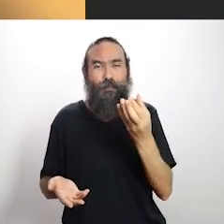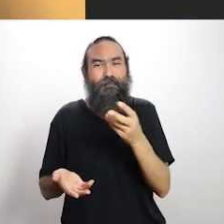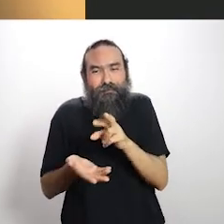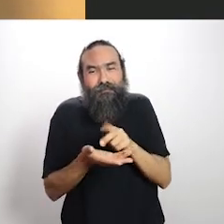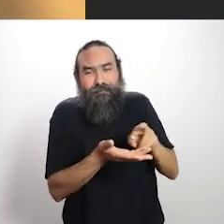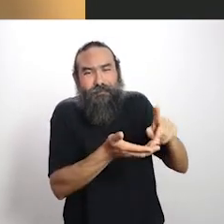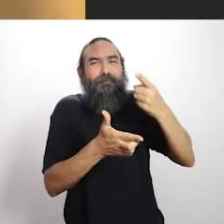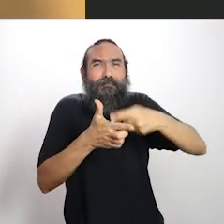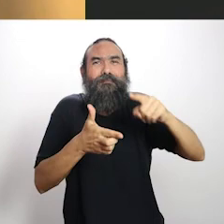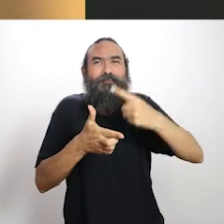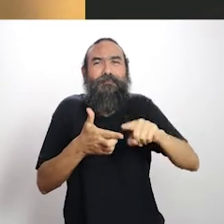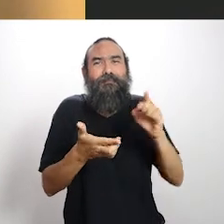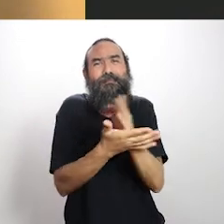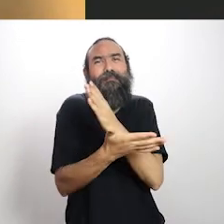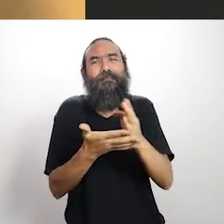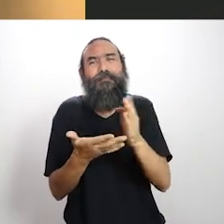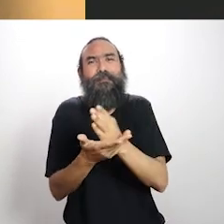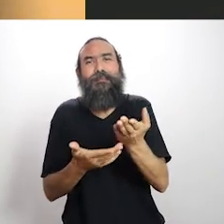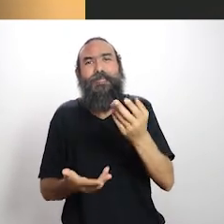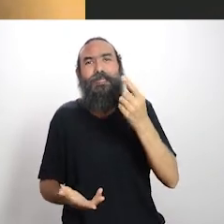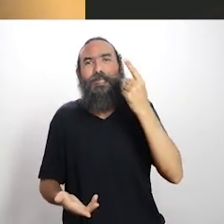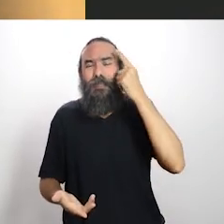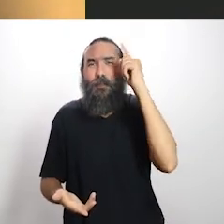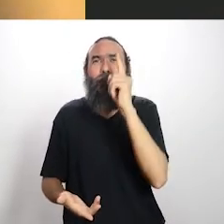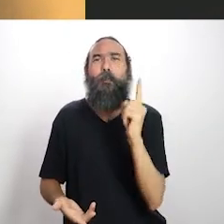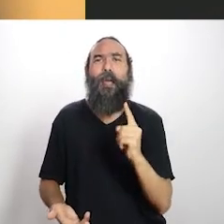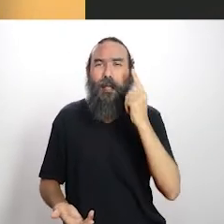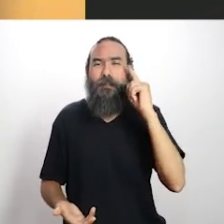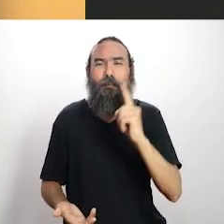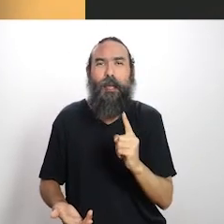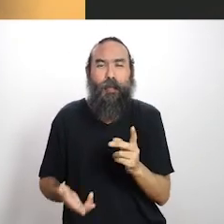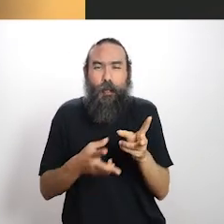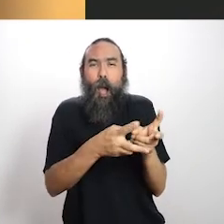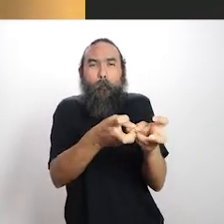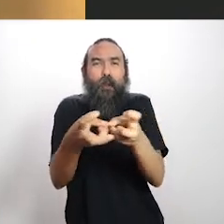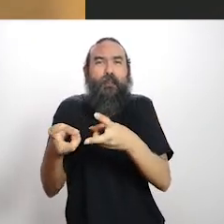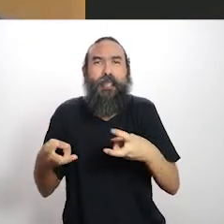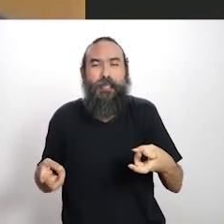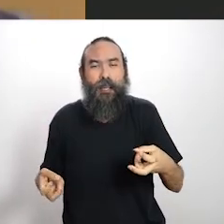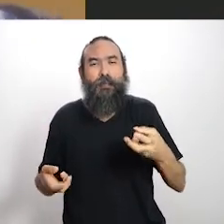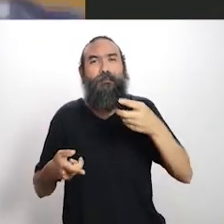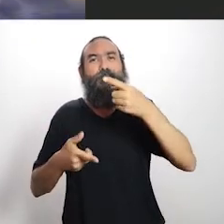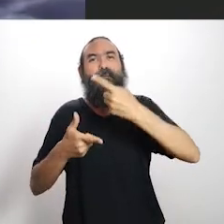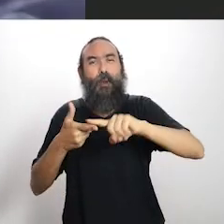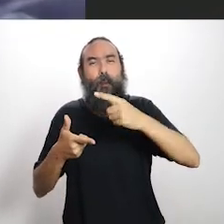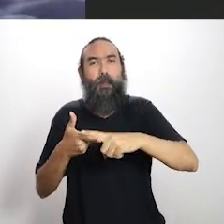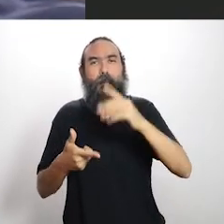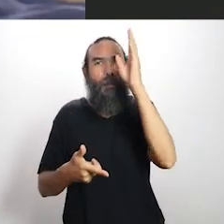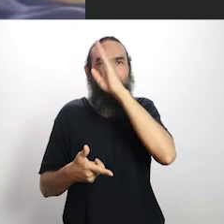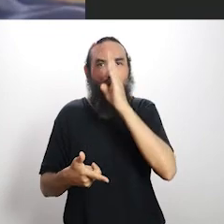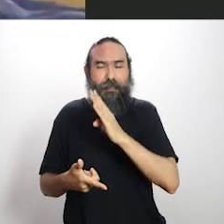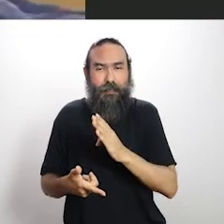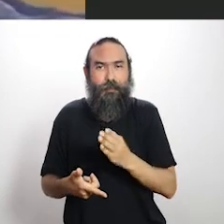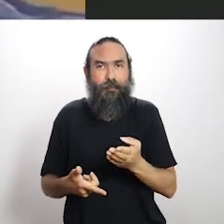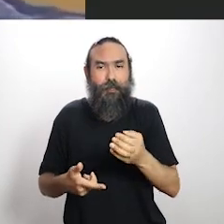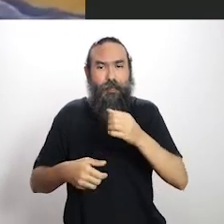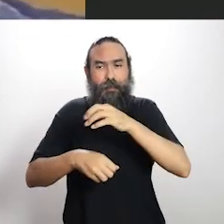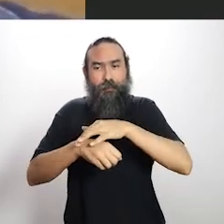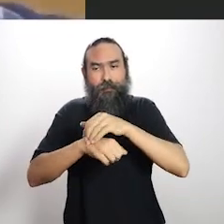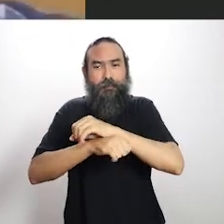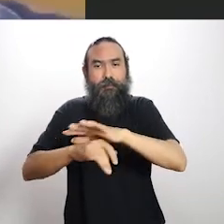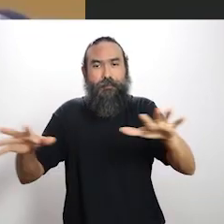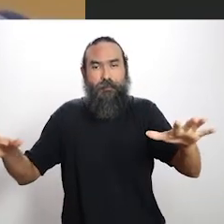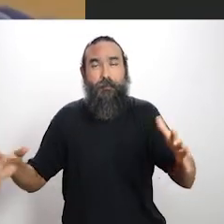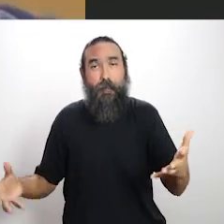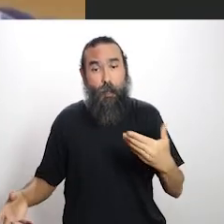temos que assumir essa lei como um patrimônio num momento difícil da cultura e que ela vem dar um